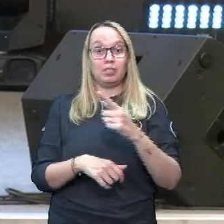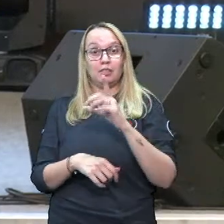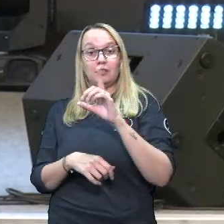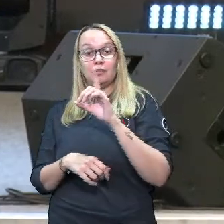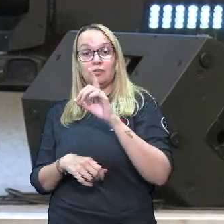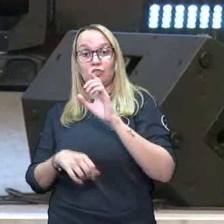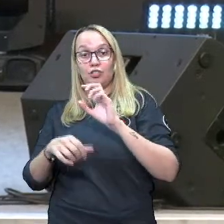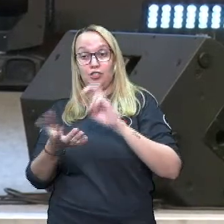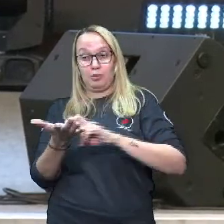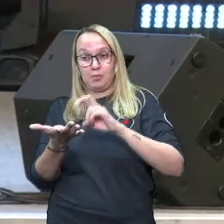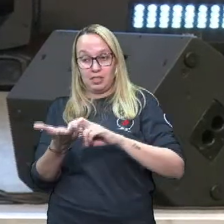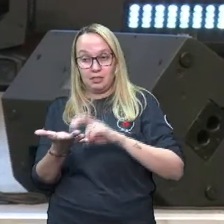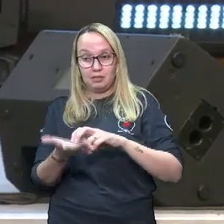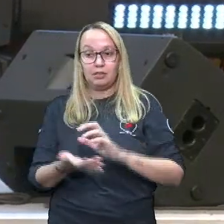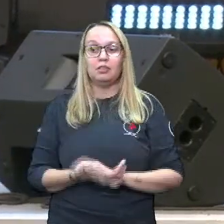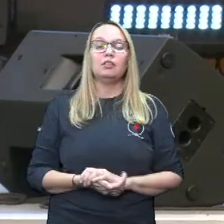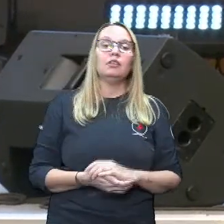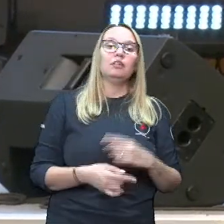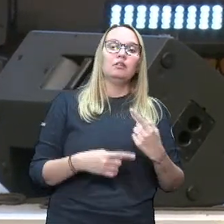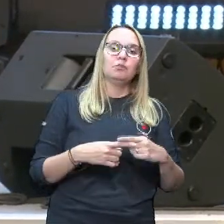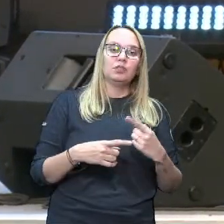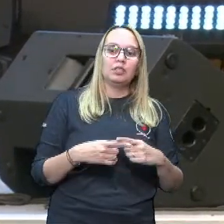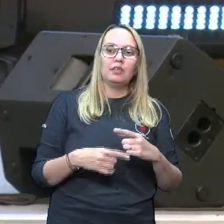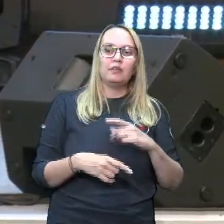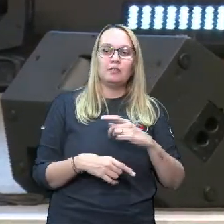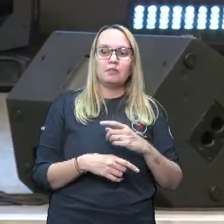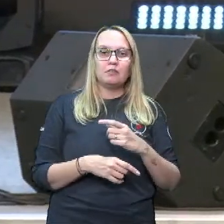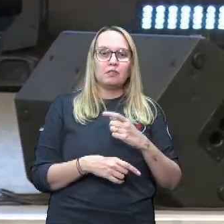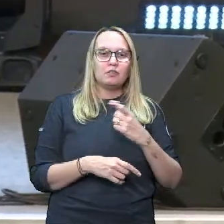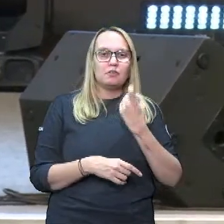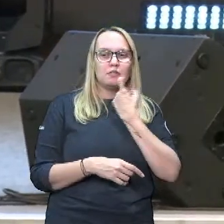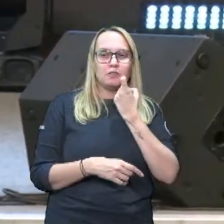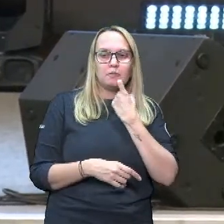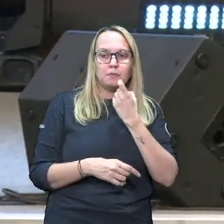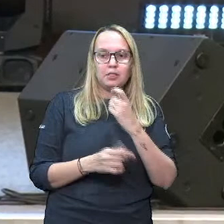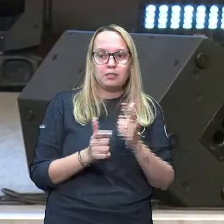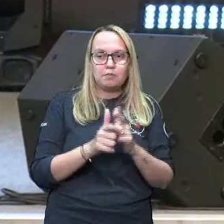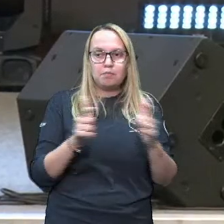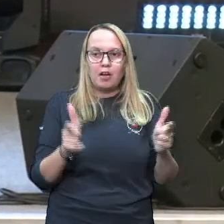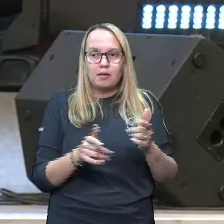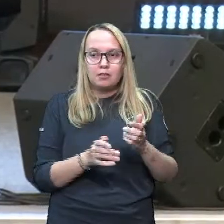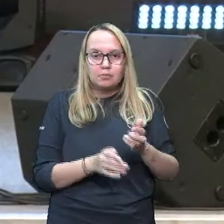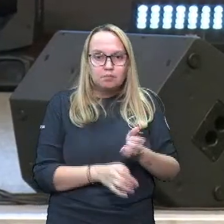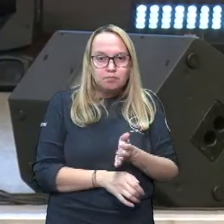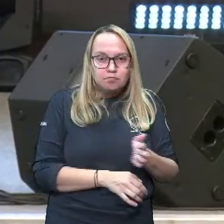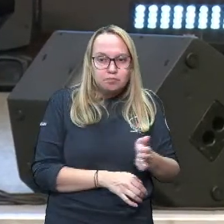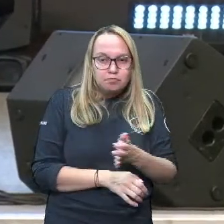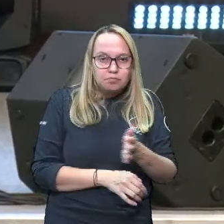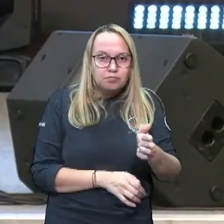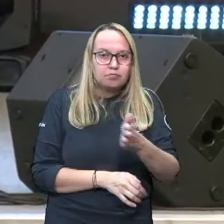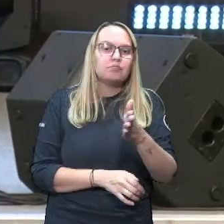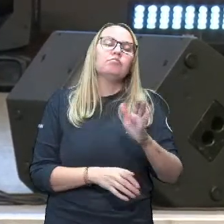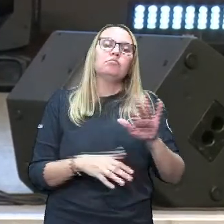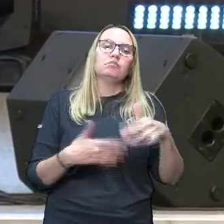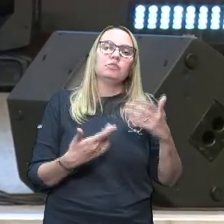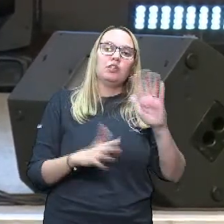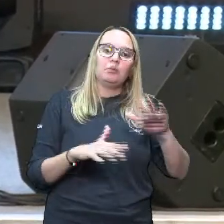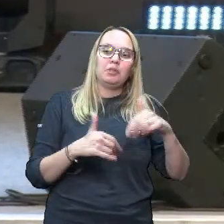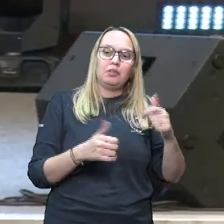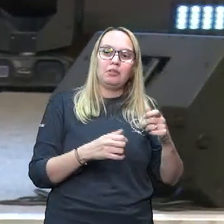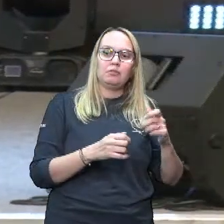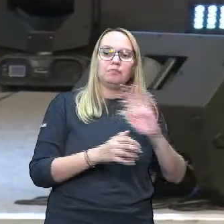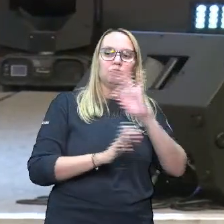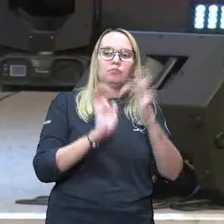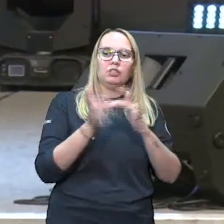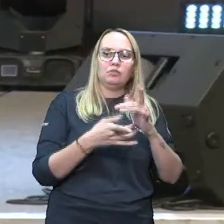graúdos, eles ficam mais lentos. Então veja que a palavra de Jesus está indo de encontro às técnicas dele de pescador. Está indo de contra o